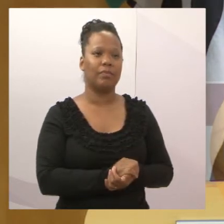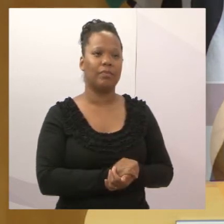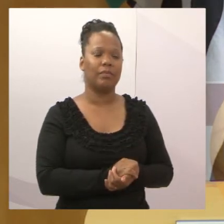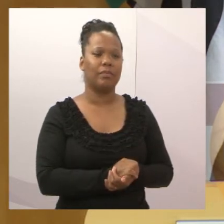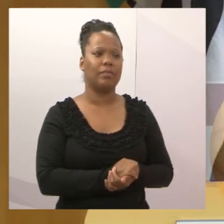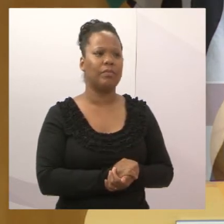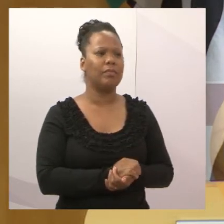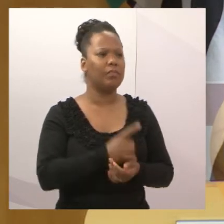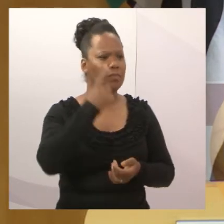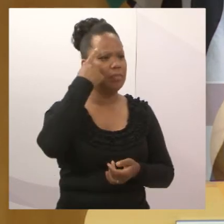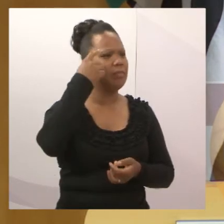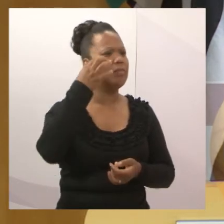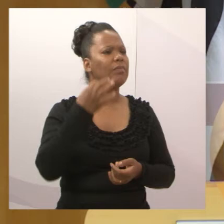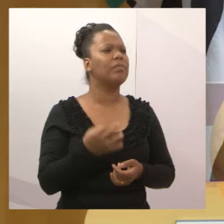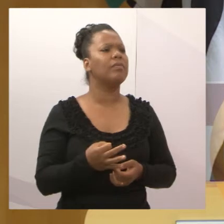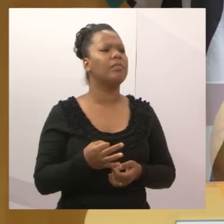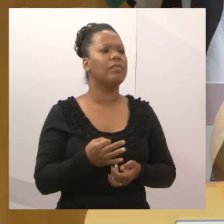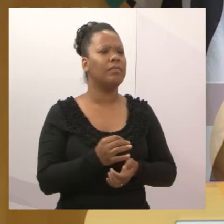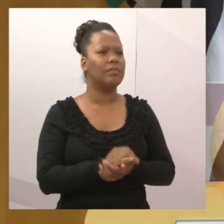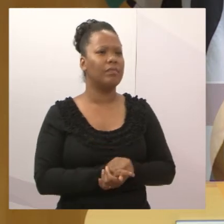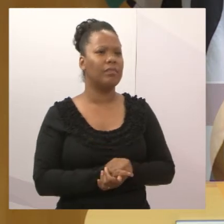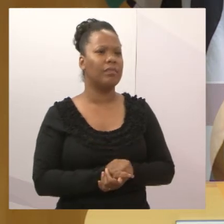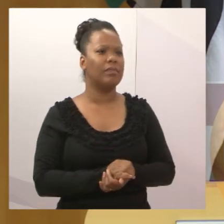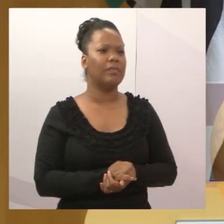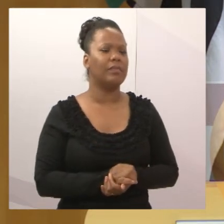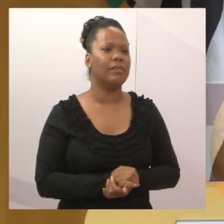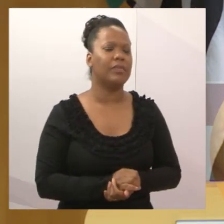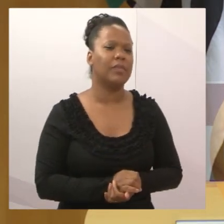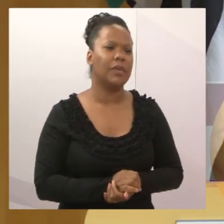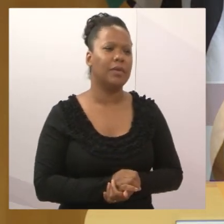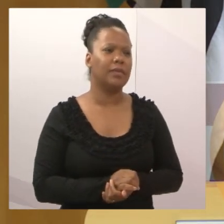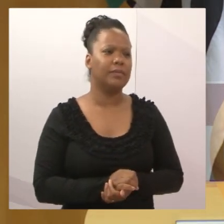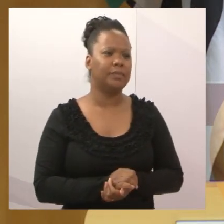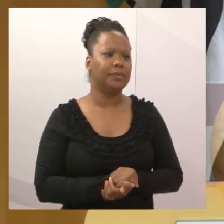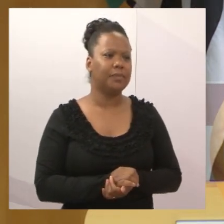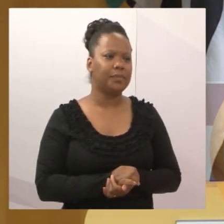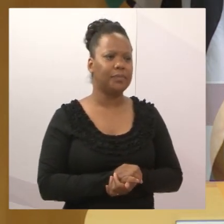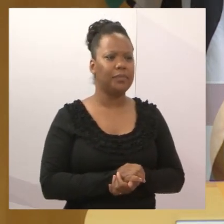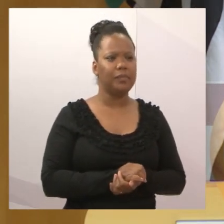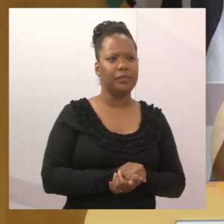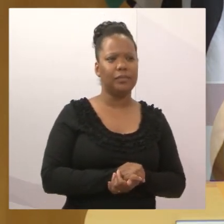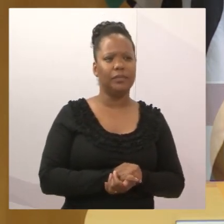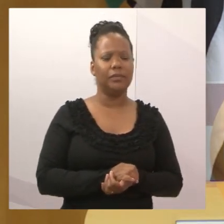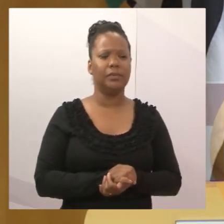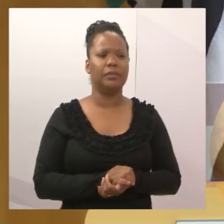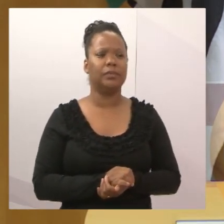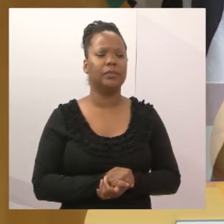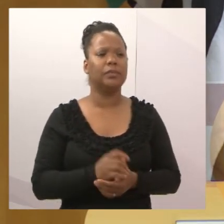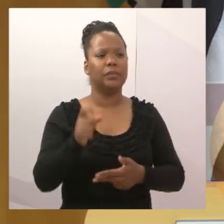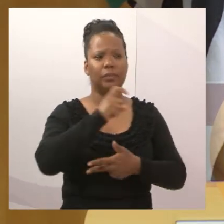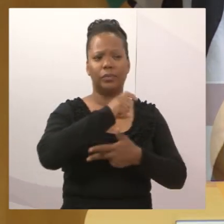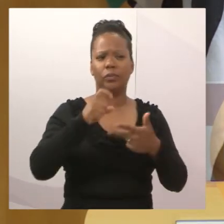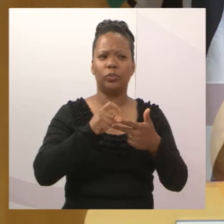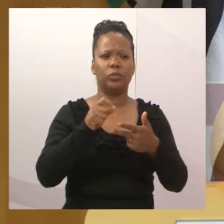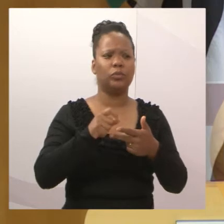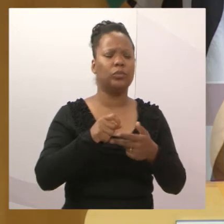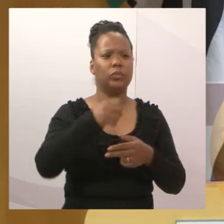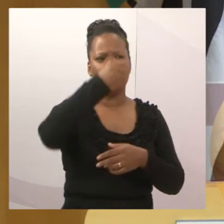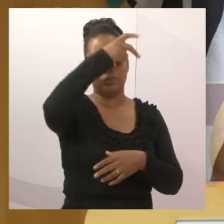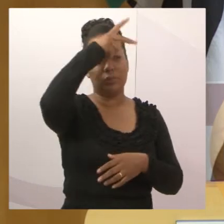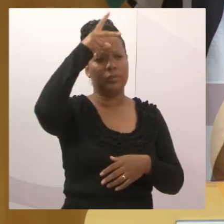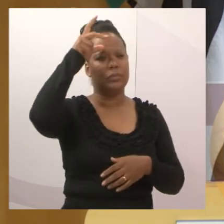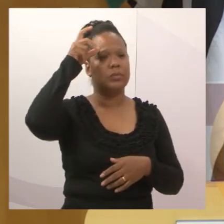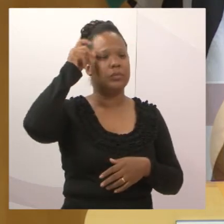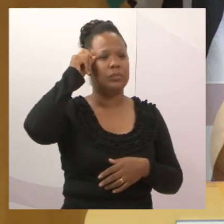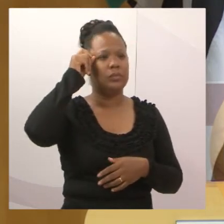tenho a convicção que todo governo, todo executivo, todo prefeito, teria